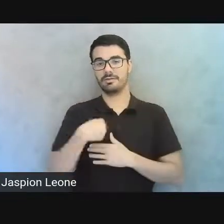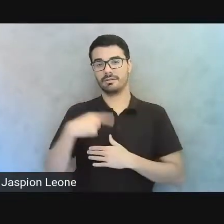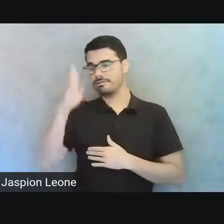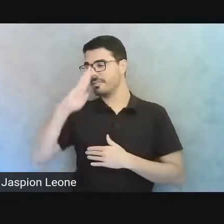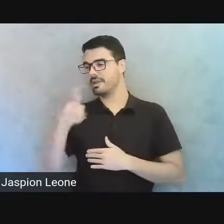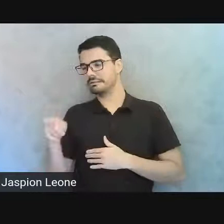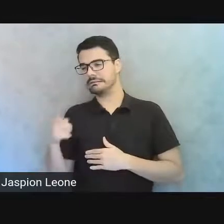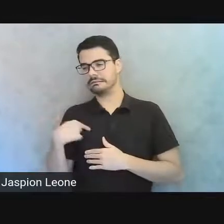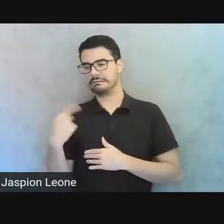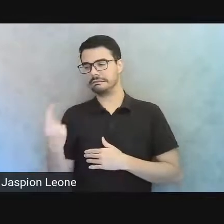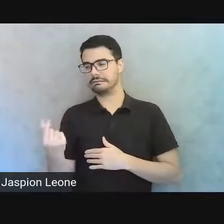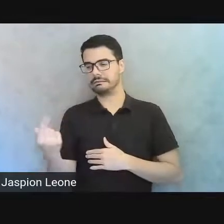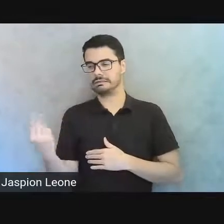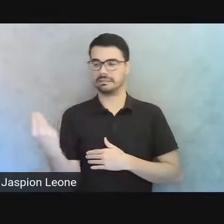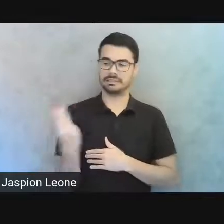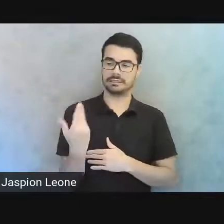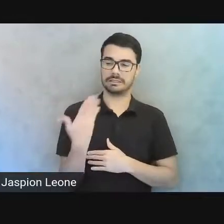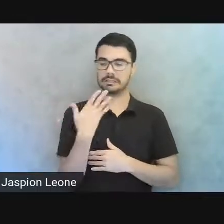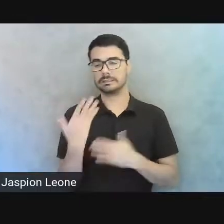confiança em doar no sistema,